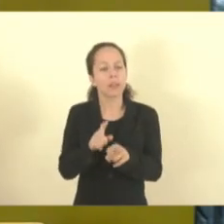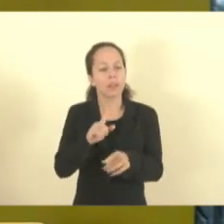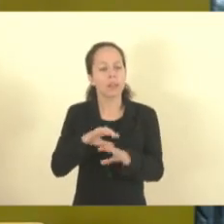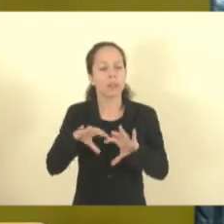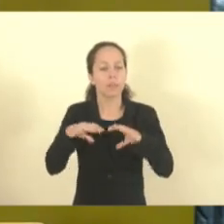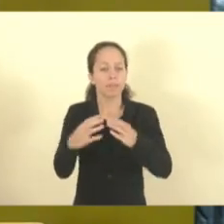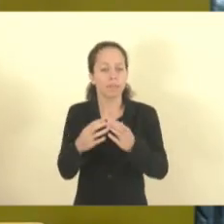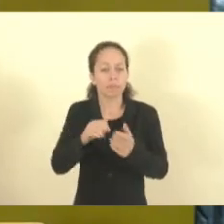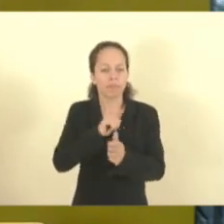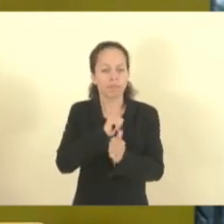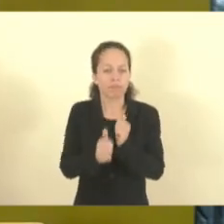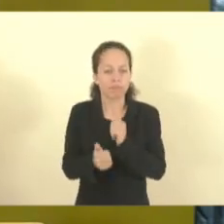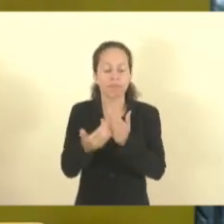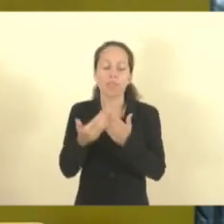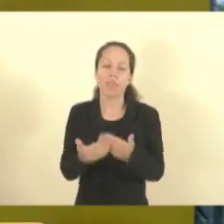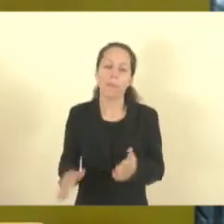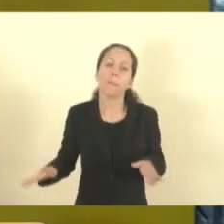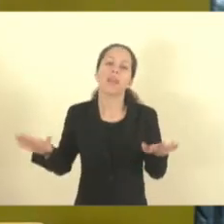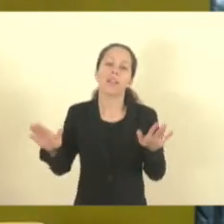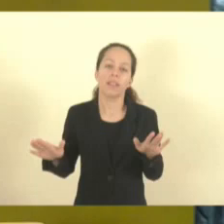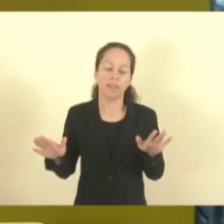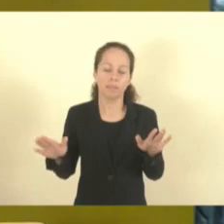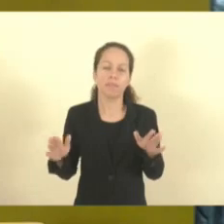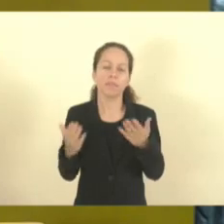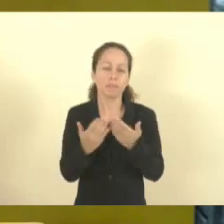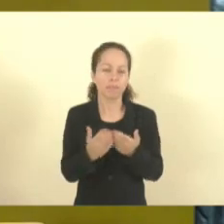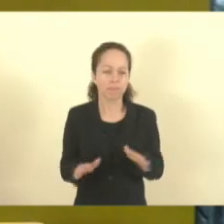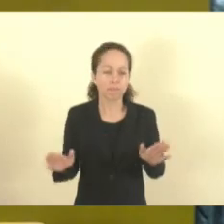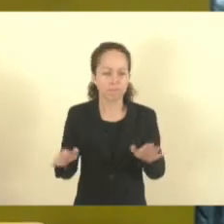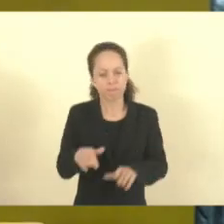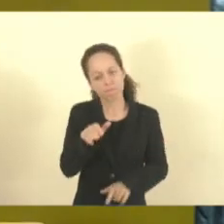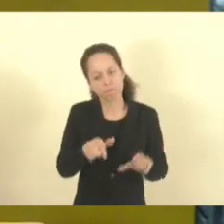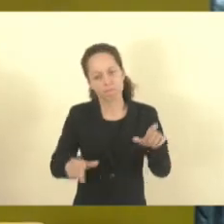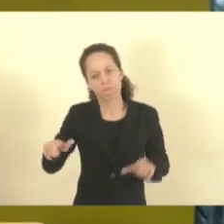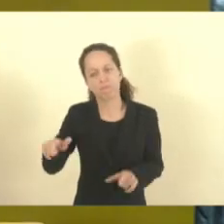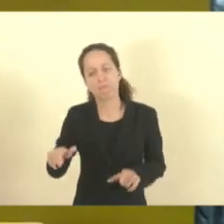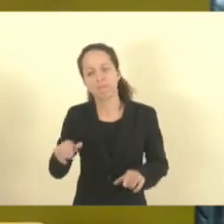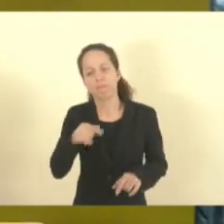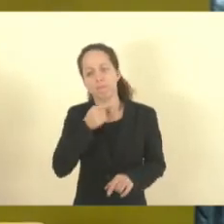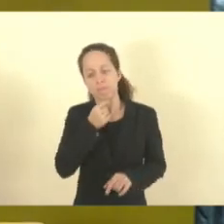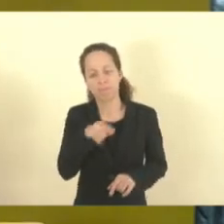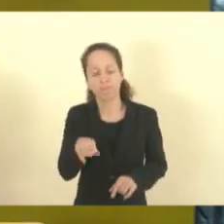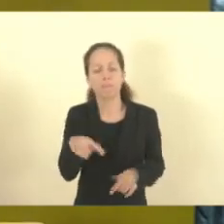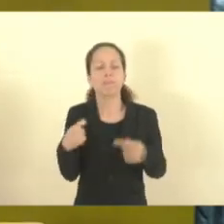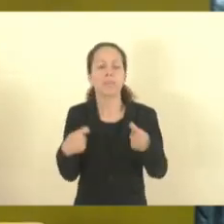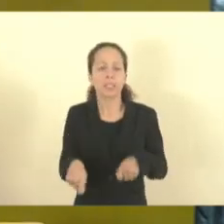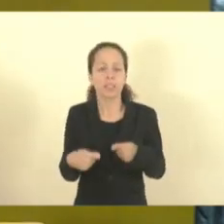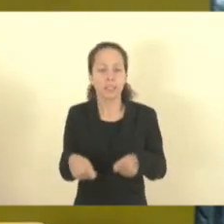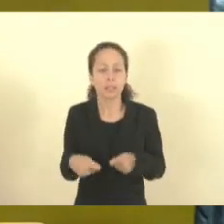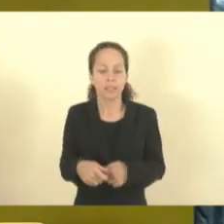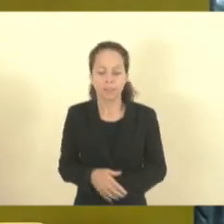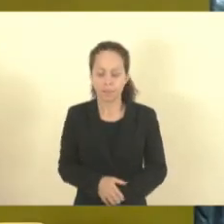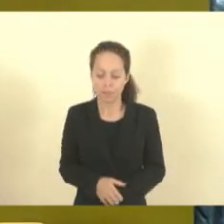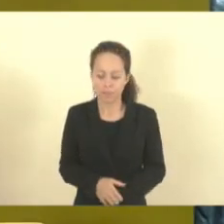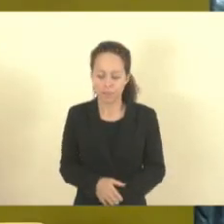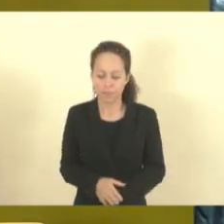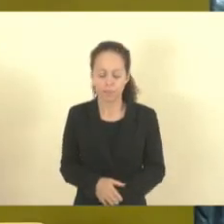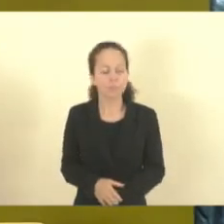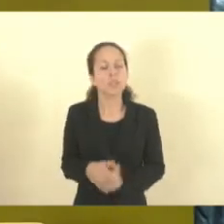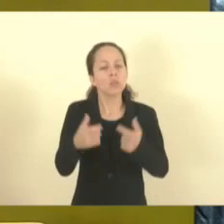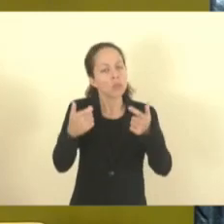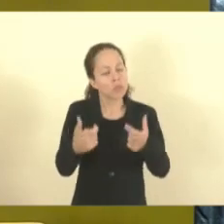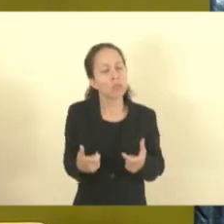povo capixaba, aberta a esses meninos que precisam de um